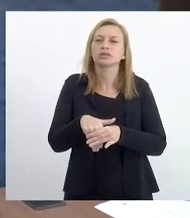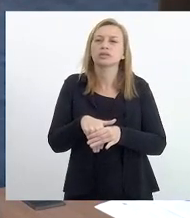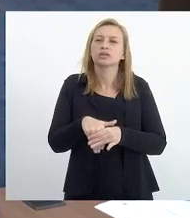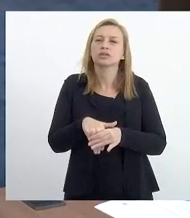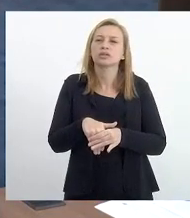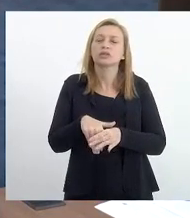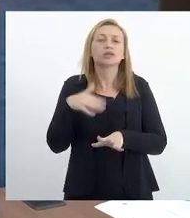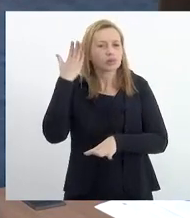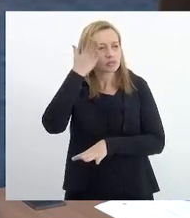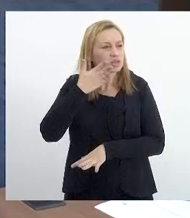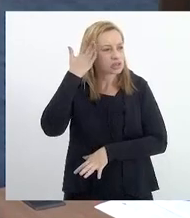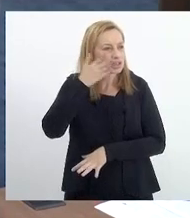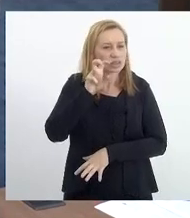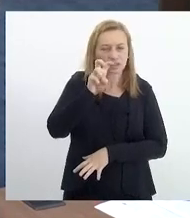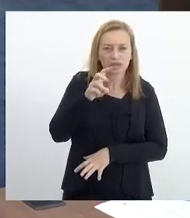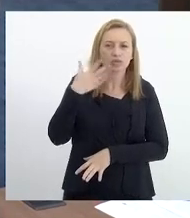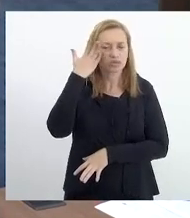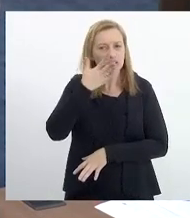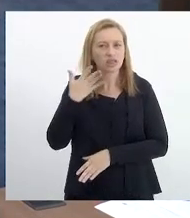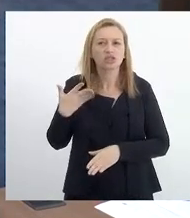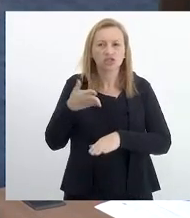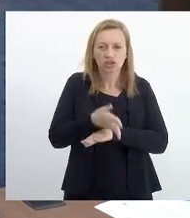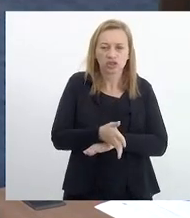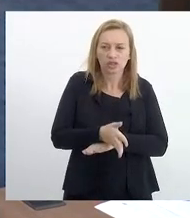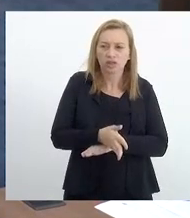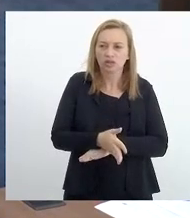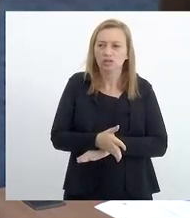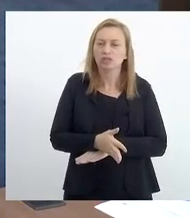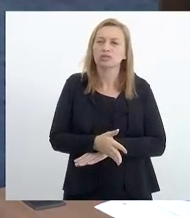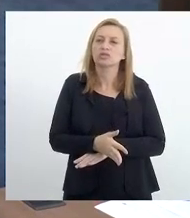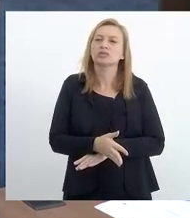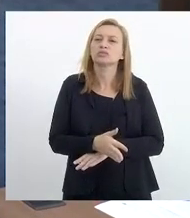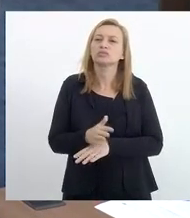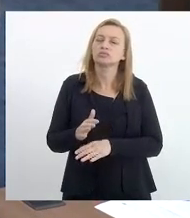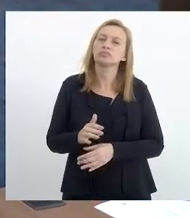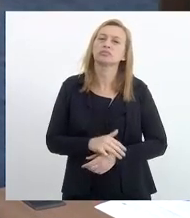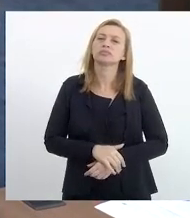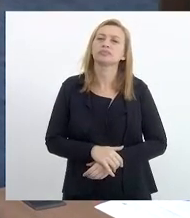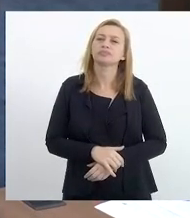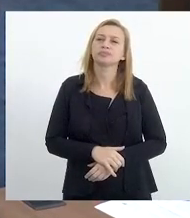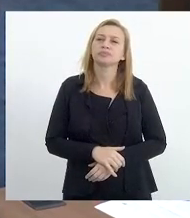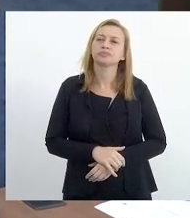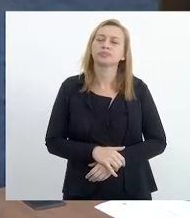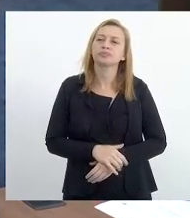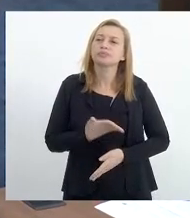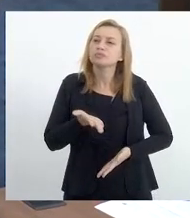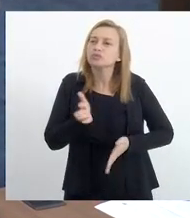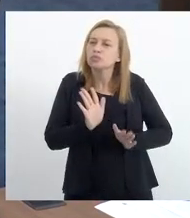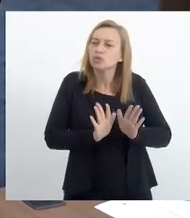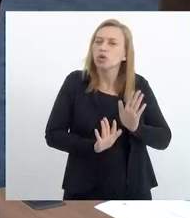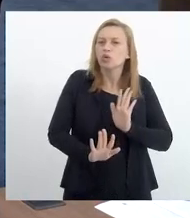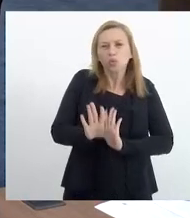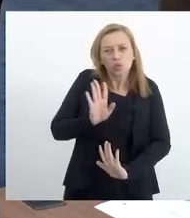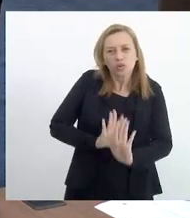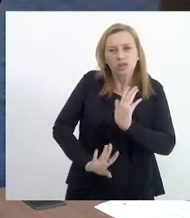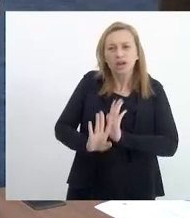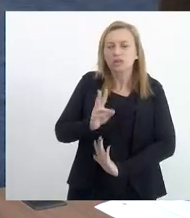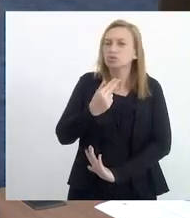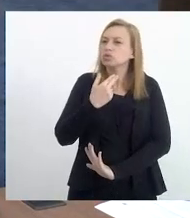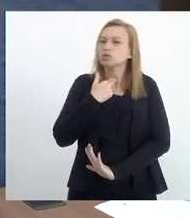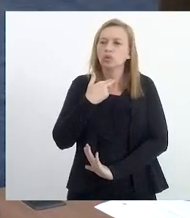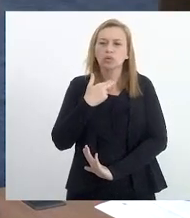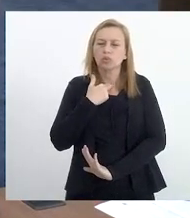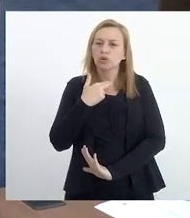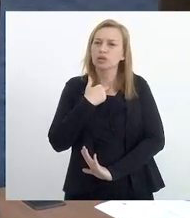dessas mensagens, das 5 mensagens que chegaram, com muita sobriedade, com muito cuidado, Nós não